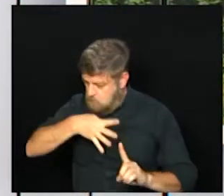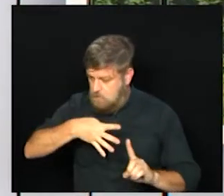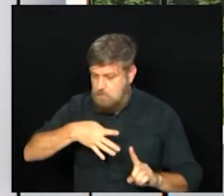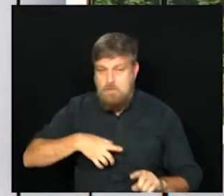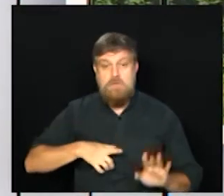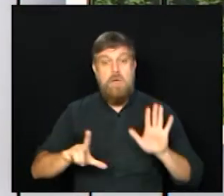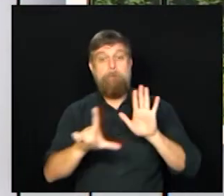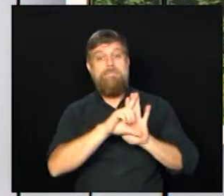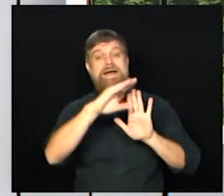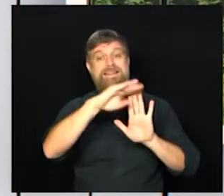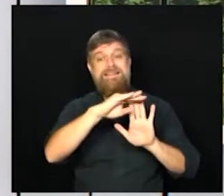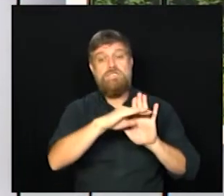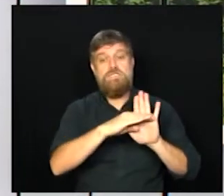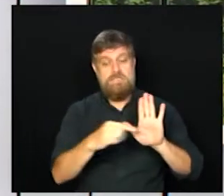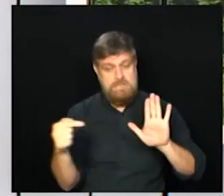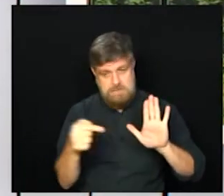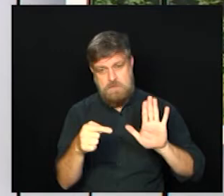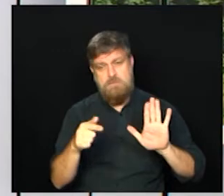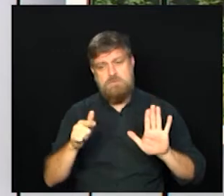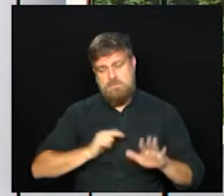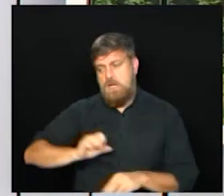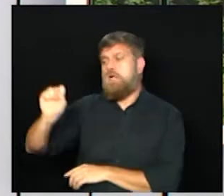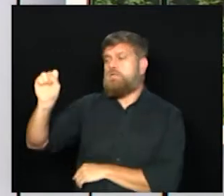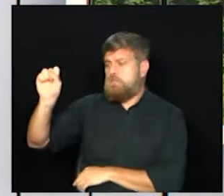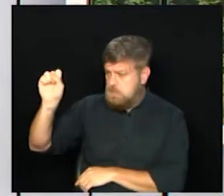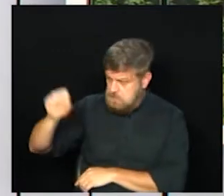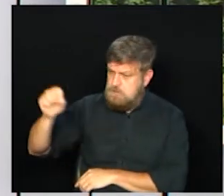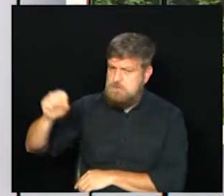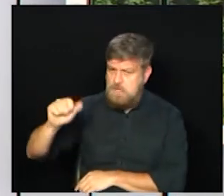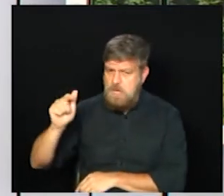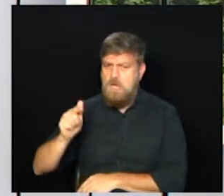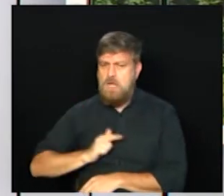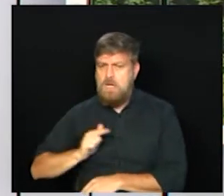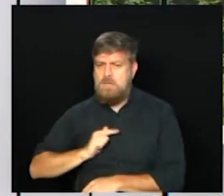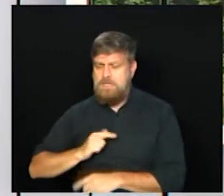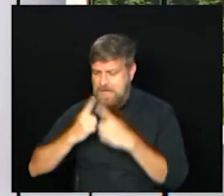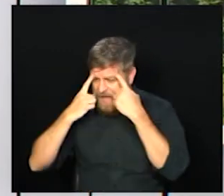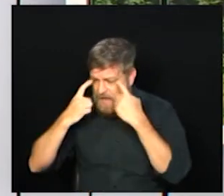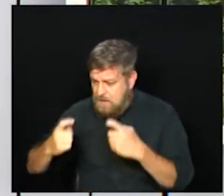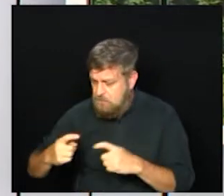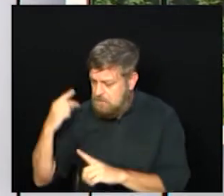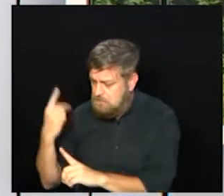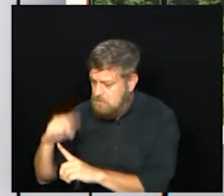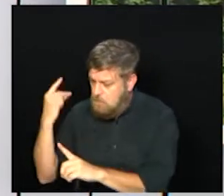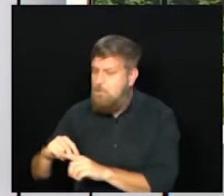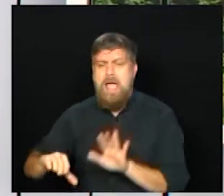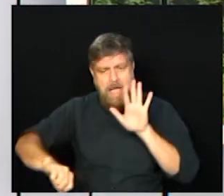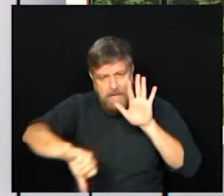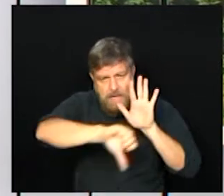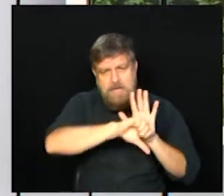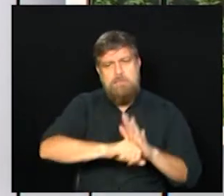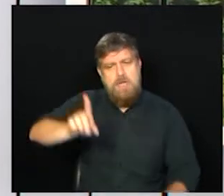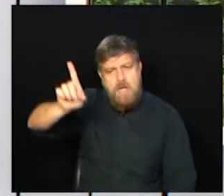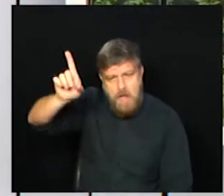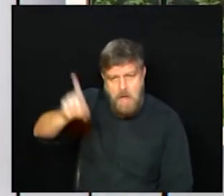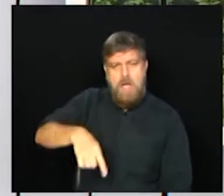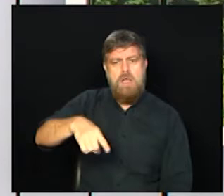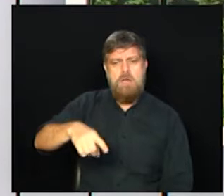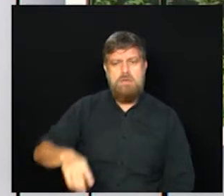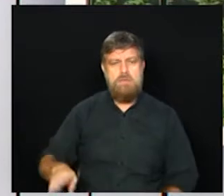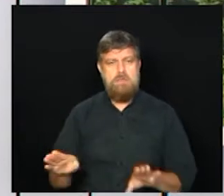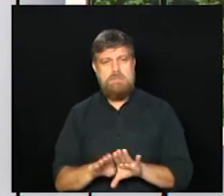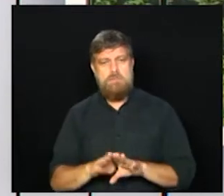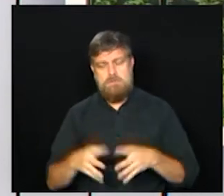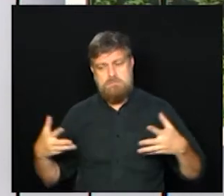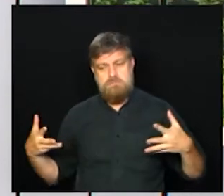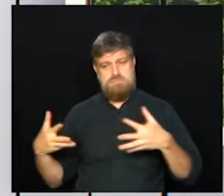legislação que colocasse o fato, quer dizer, que colocasse a violência doméstica como crime. Isso é uma